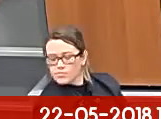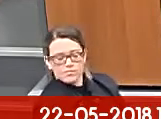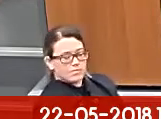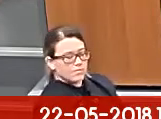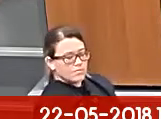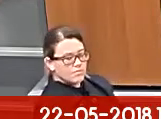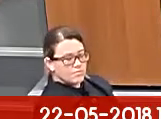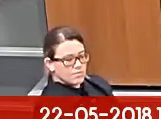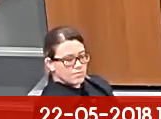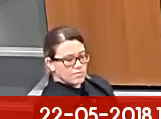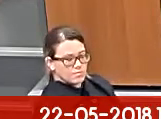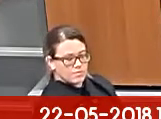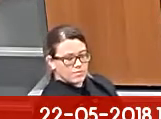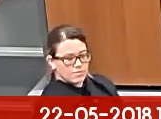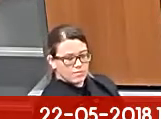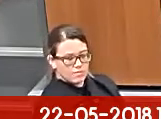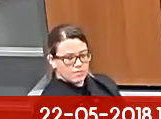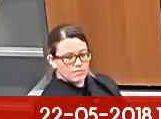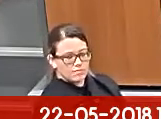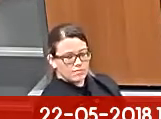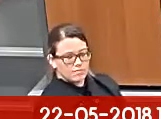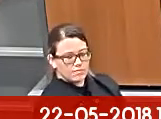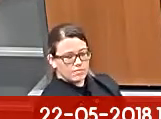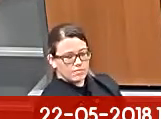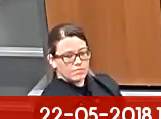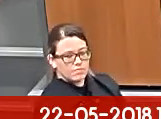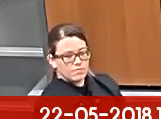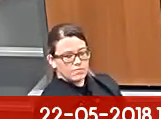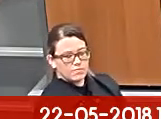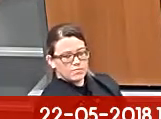que vieram, as mães, dirigentes, viu?